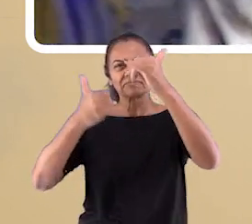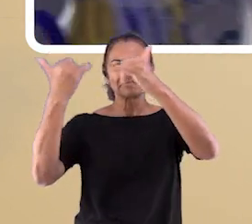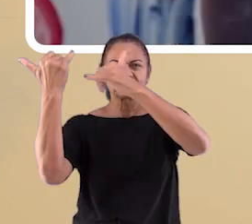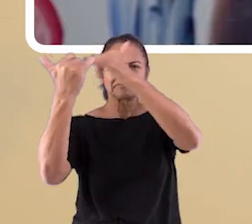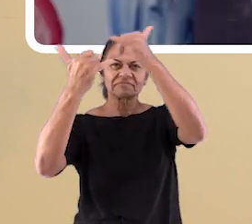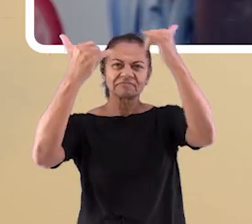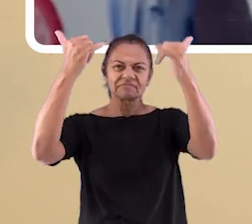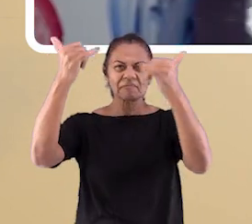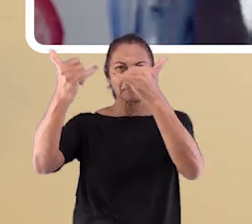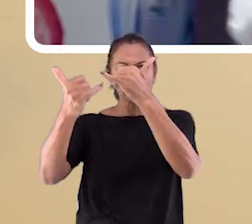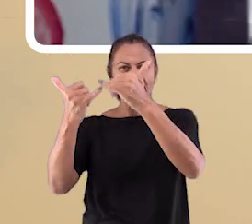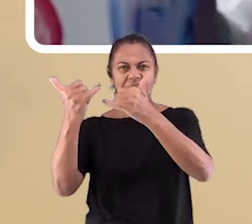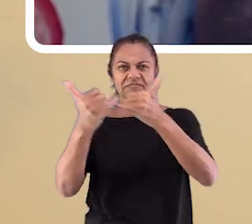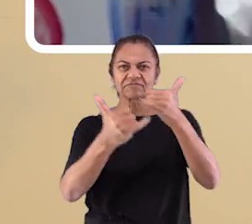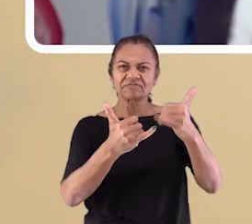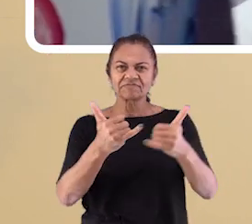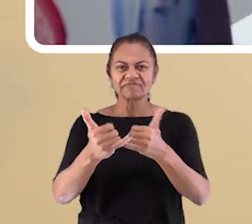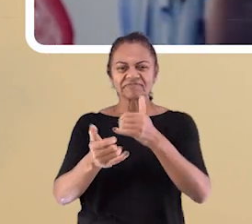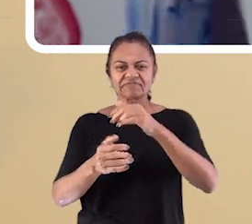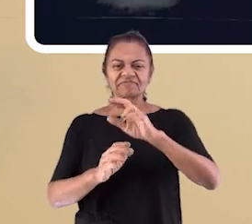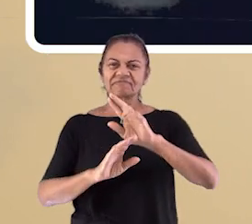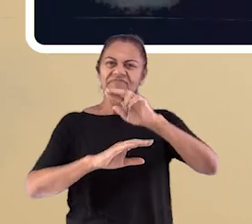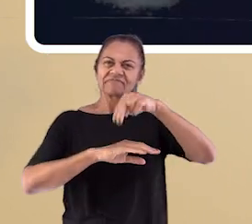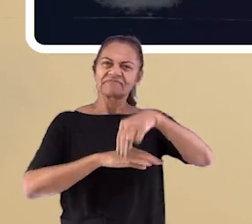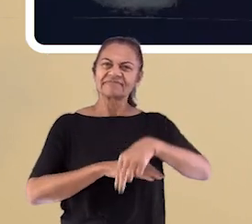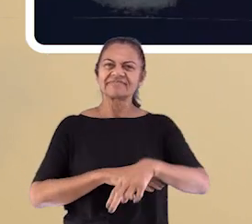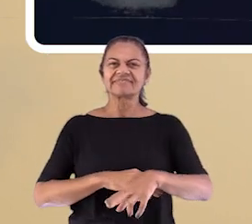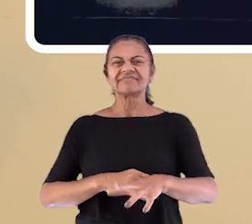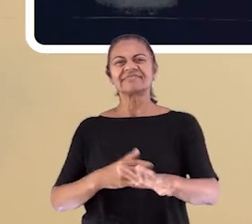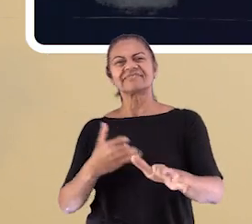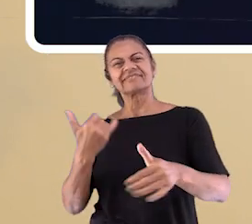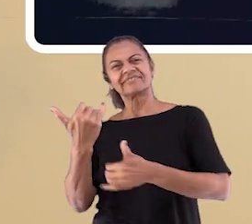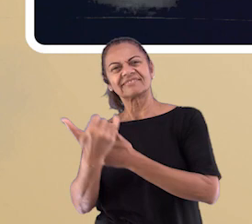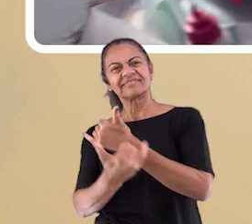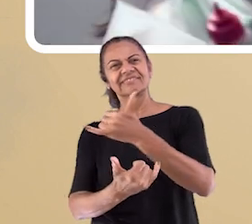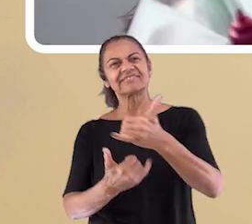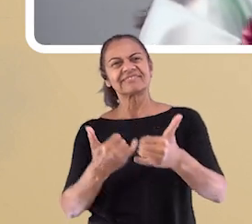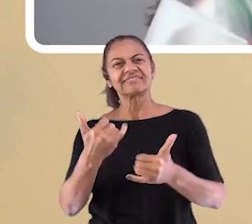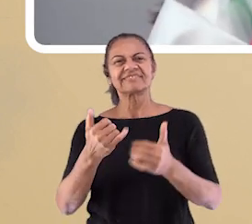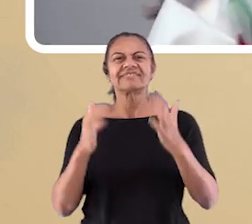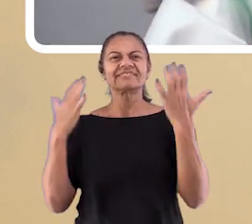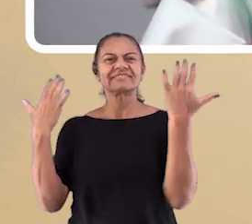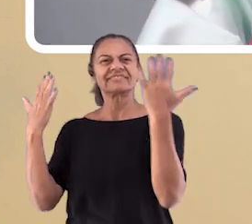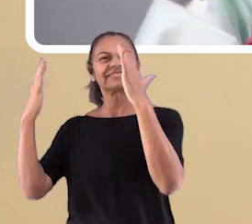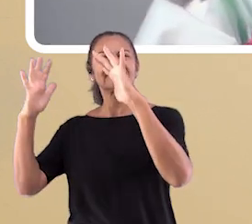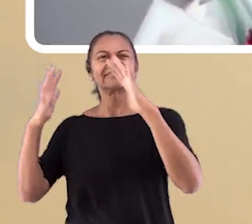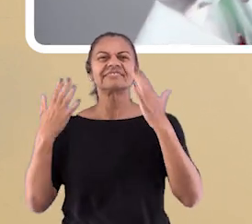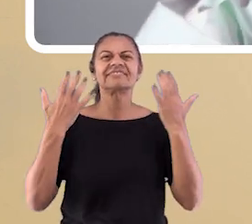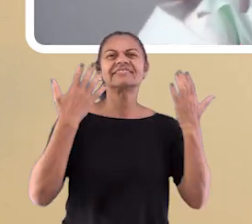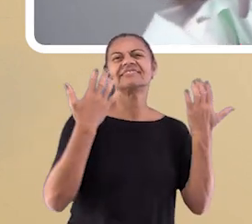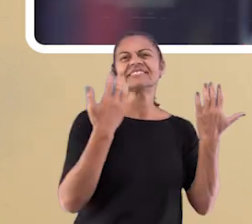brincar, e descer, descer, descer, escorregar e desmanchar. É o, é o,